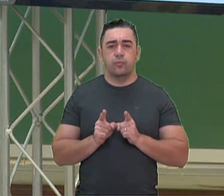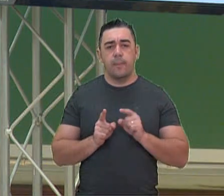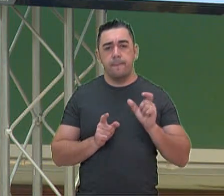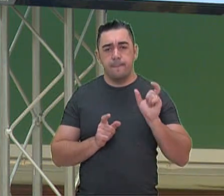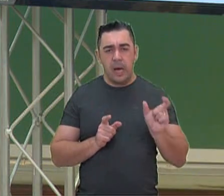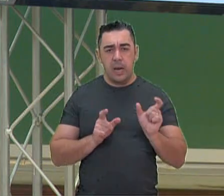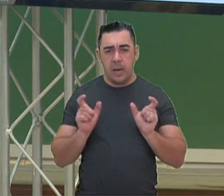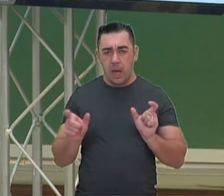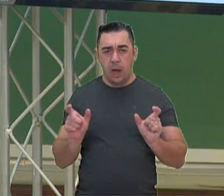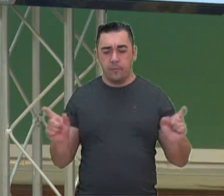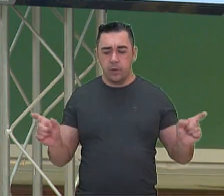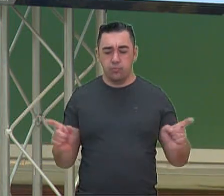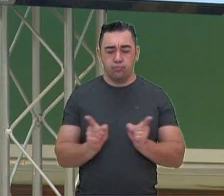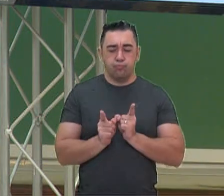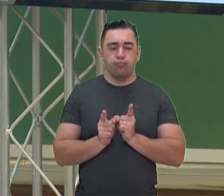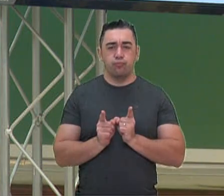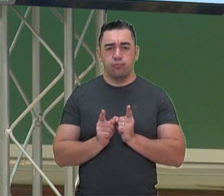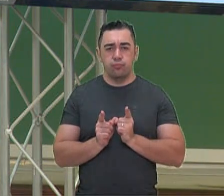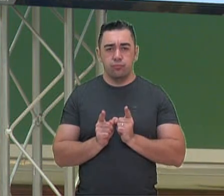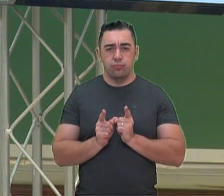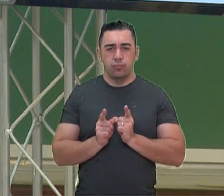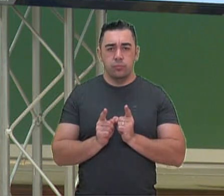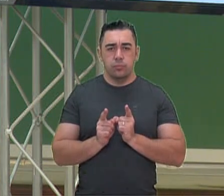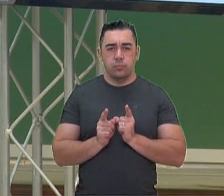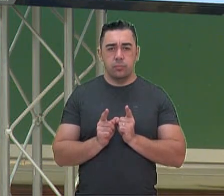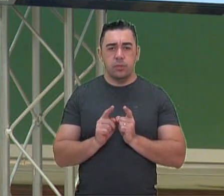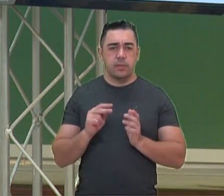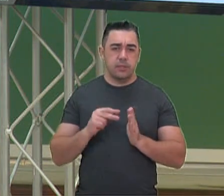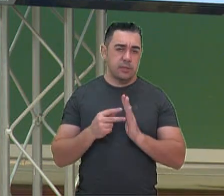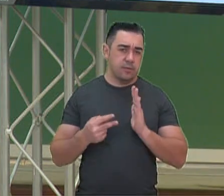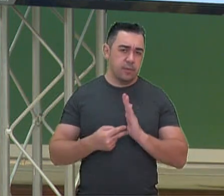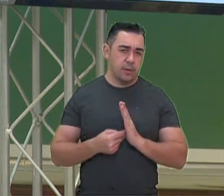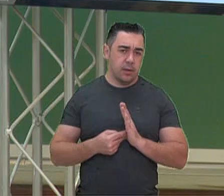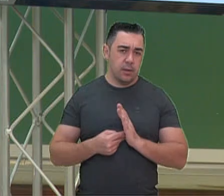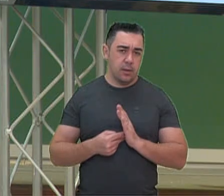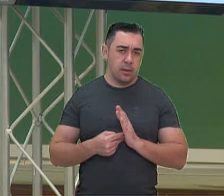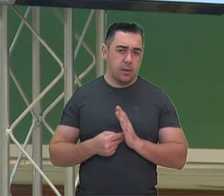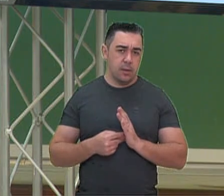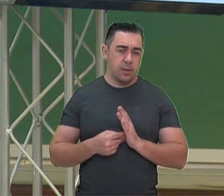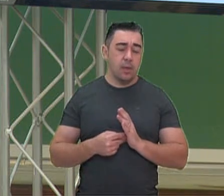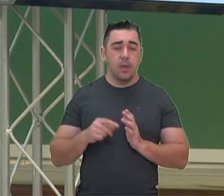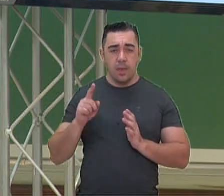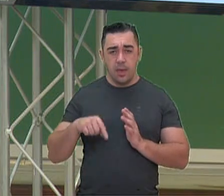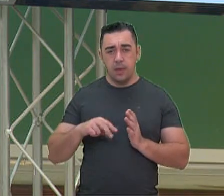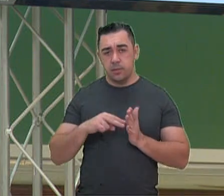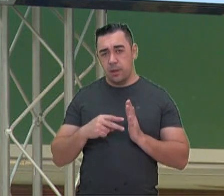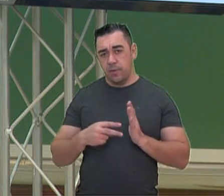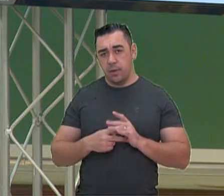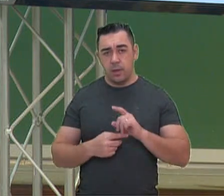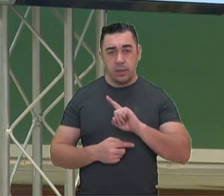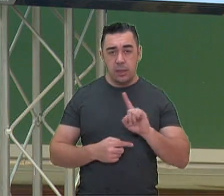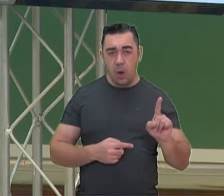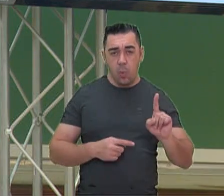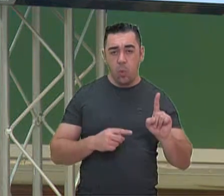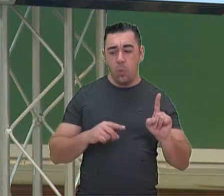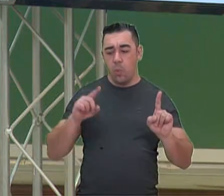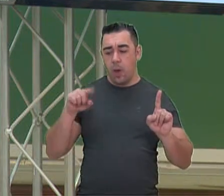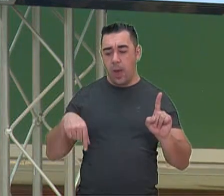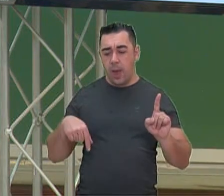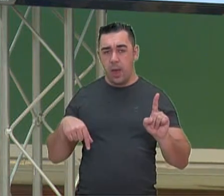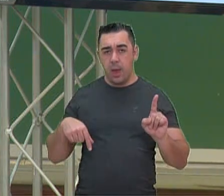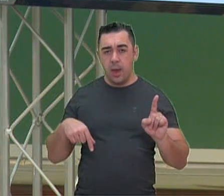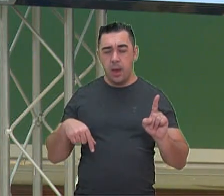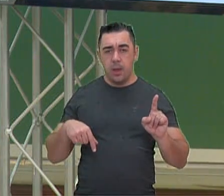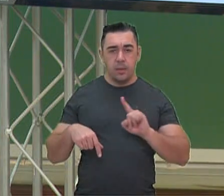tem duas palavrinhas, você junta as duas em uma só. O né é a junção do não e